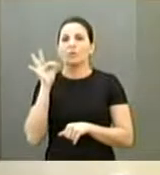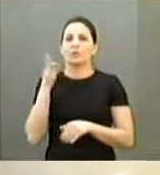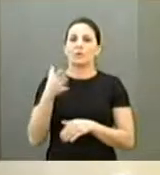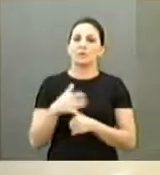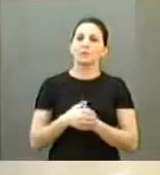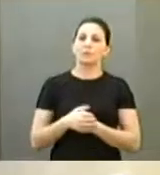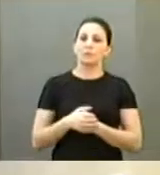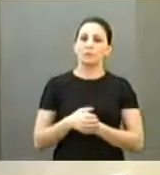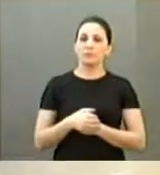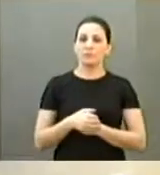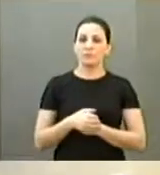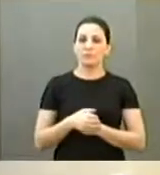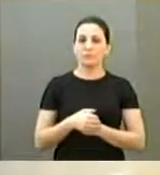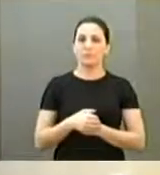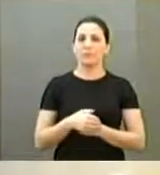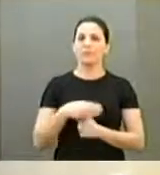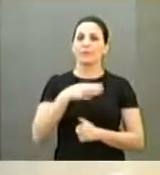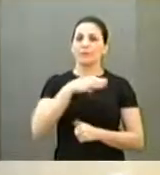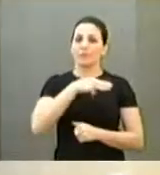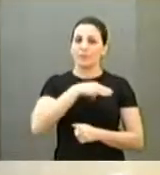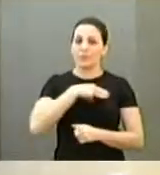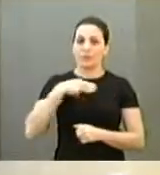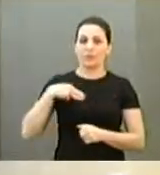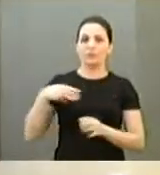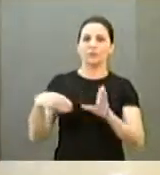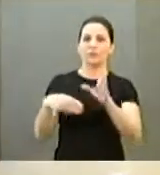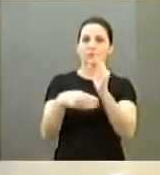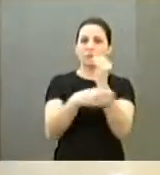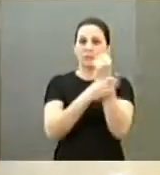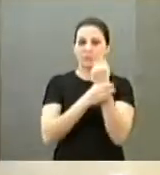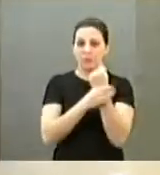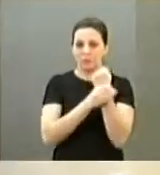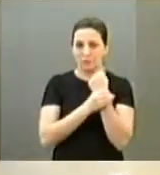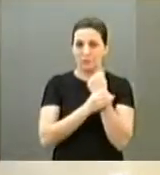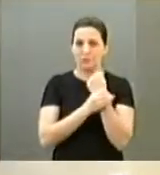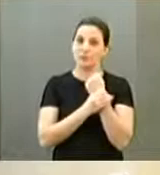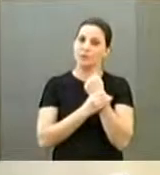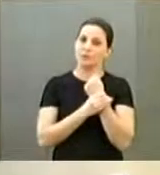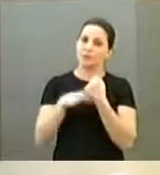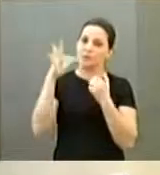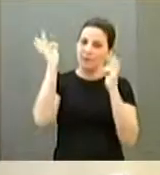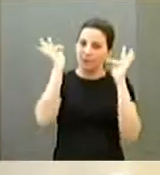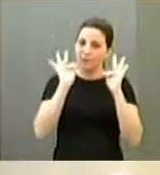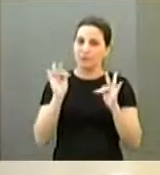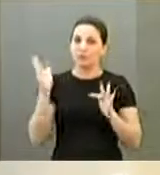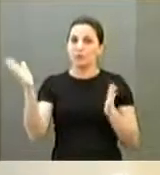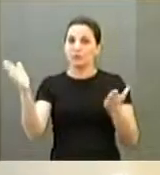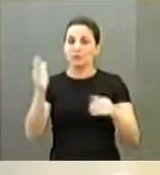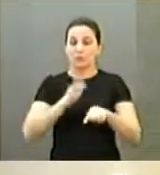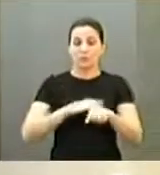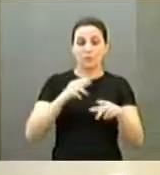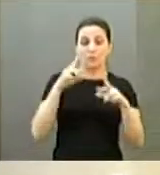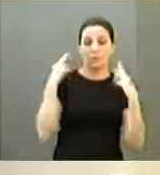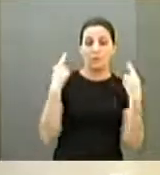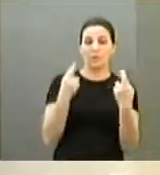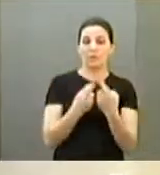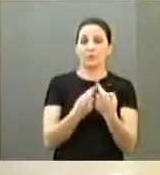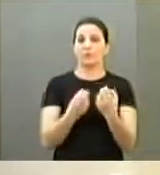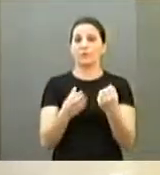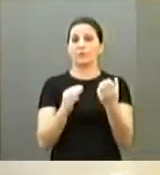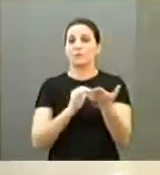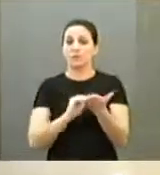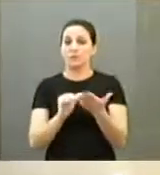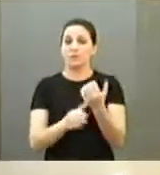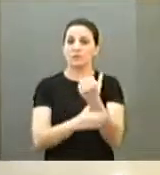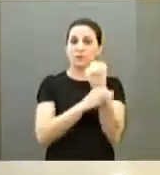O ministro da Segurança, felizmente, essa semana, chamou uma reunião com os secretários de segurança